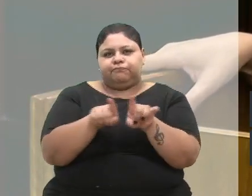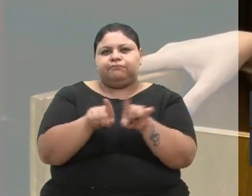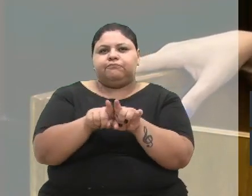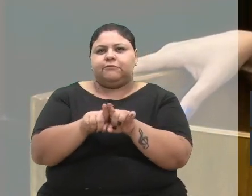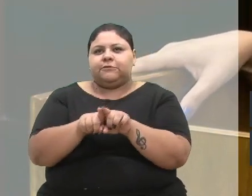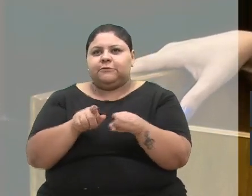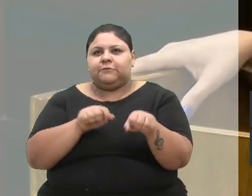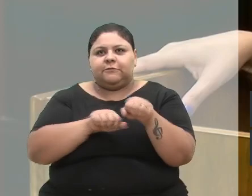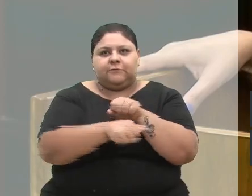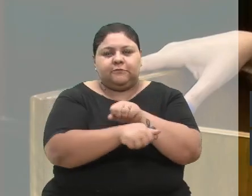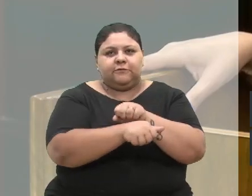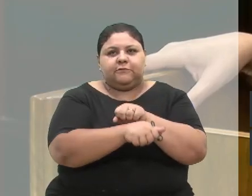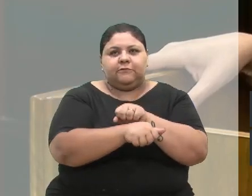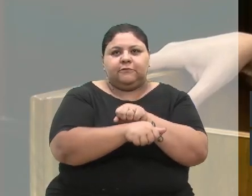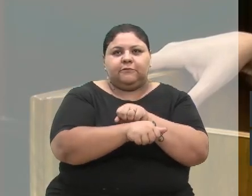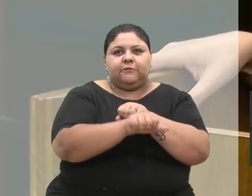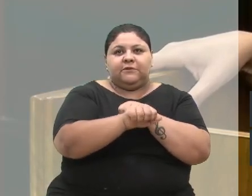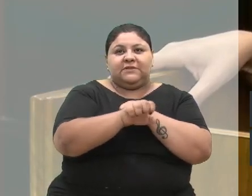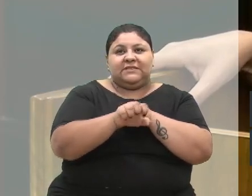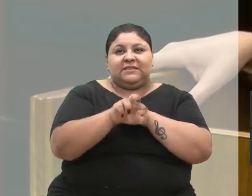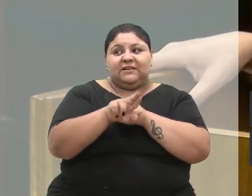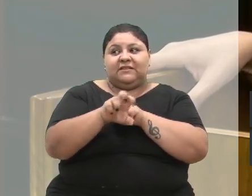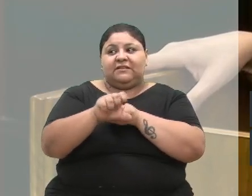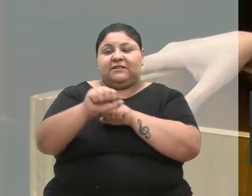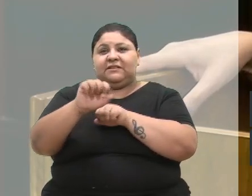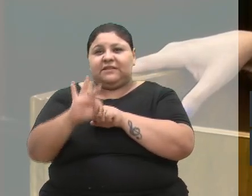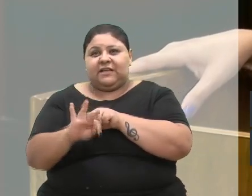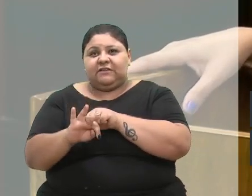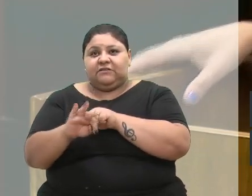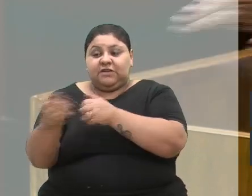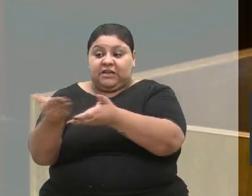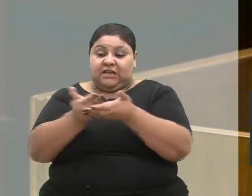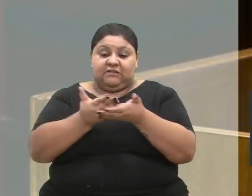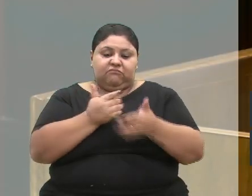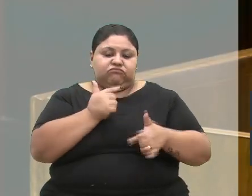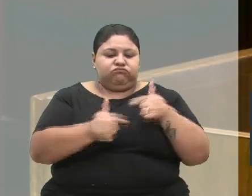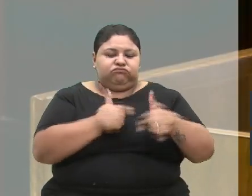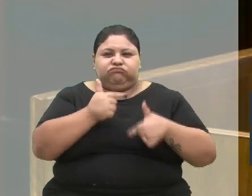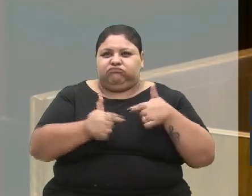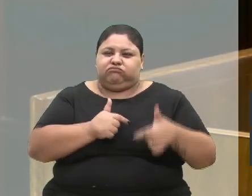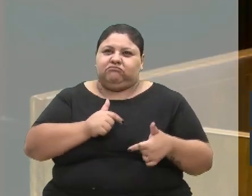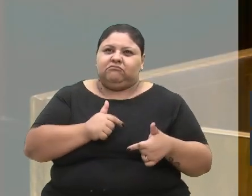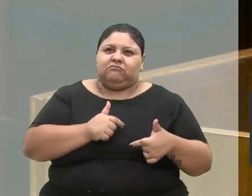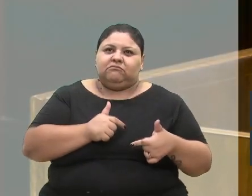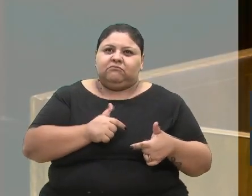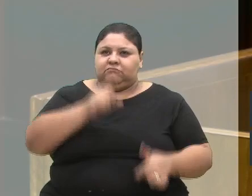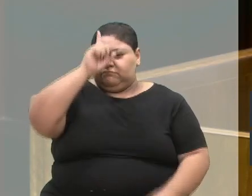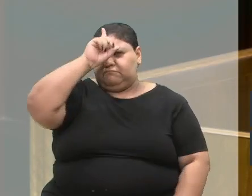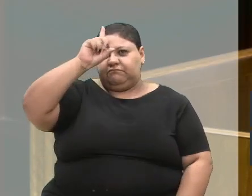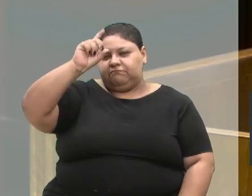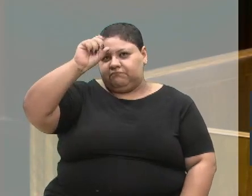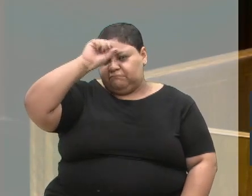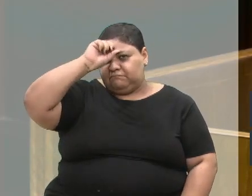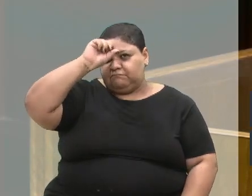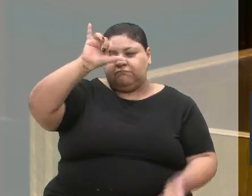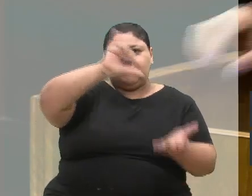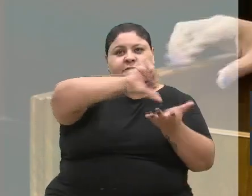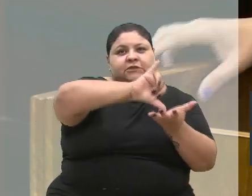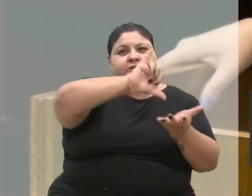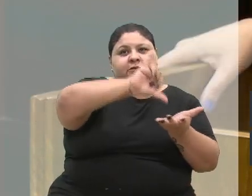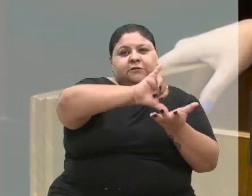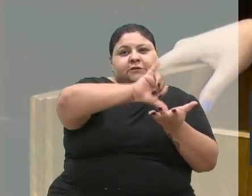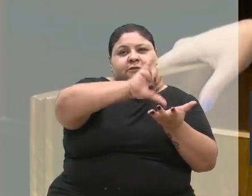investimento no Sereste, que é um serviço que atende os trabalhadores, no hospital e centro de